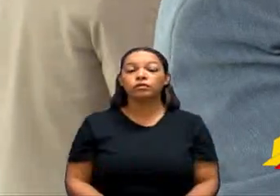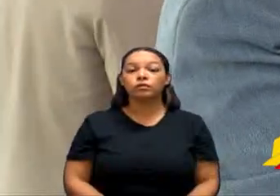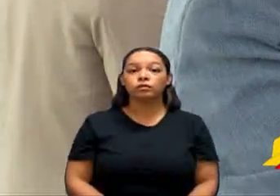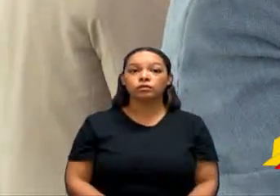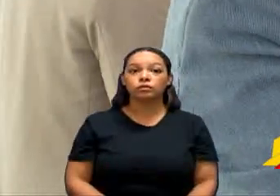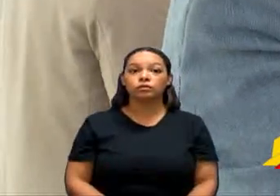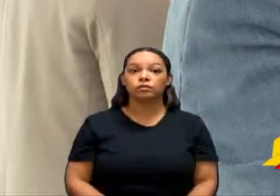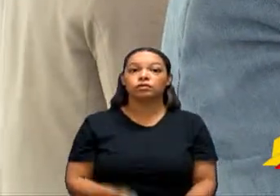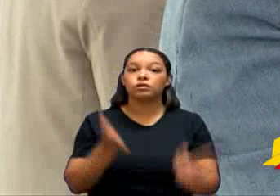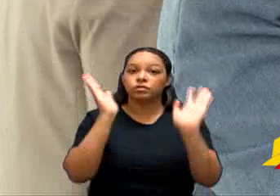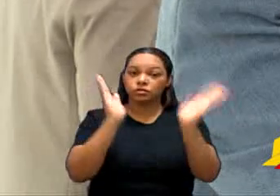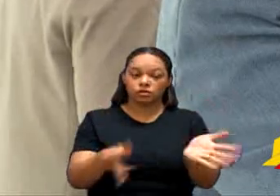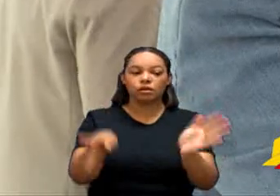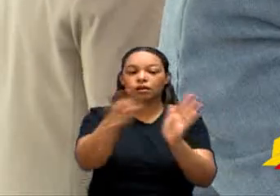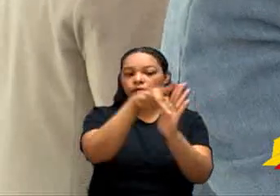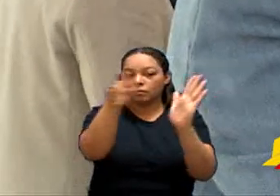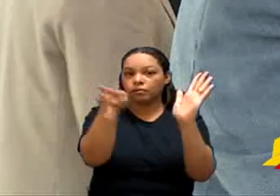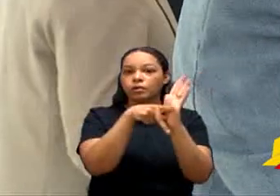um projeto que se chama